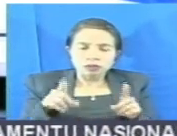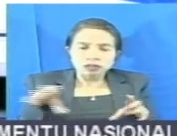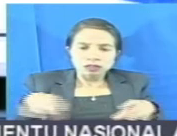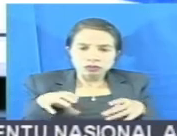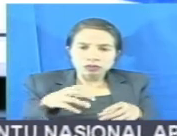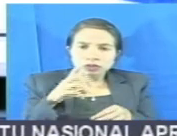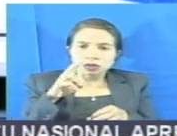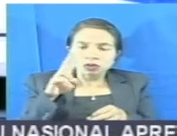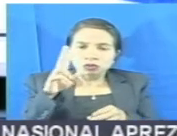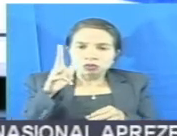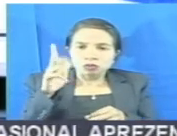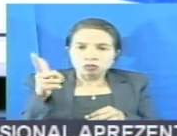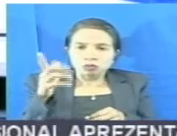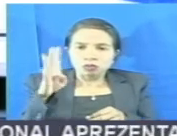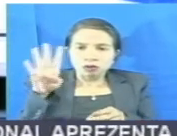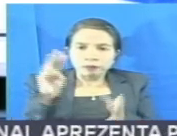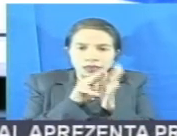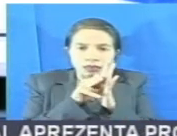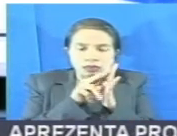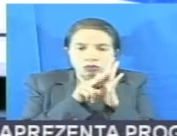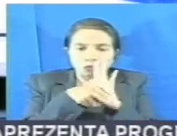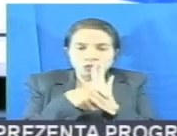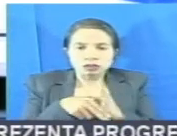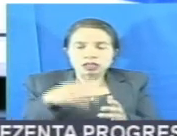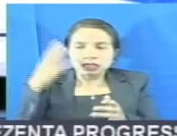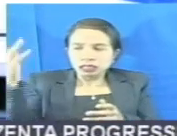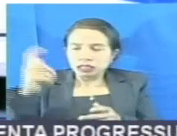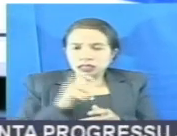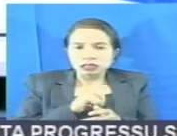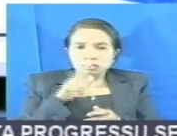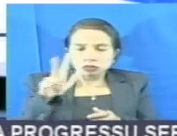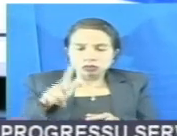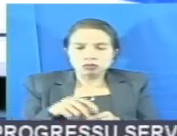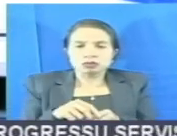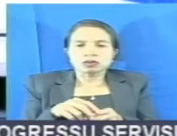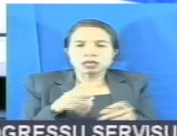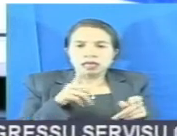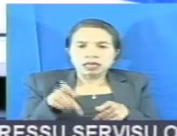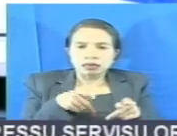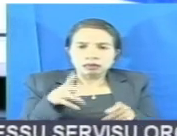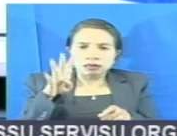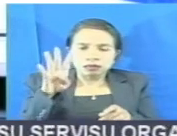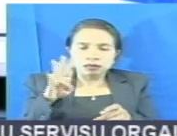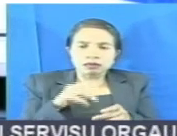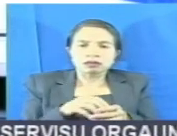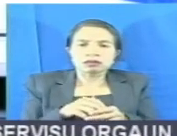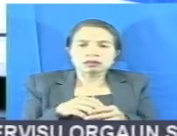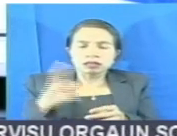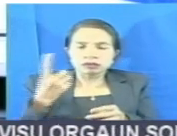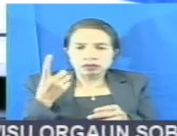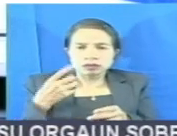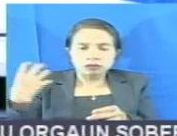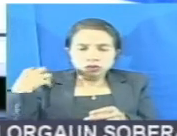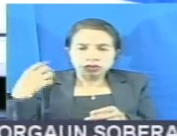horas, que se irá ita faiba se for o adeito, e a nessa, ita se tolumos, antes de lorum botar na tola novo, ita ne posto permanente ija.